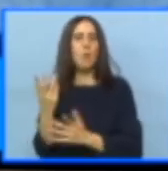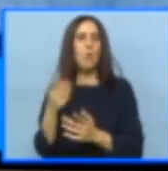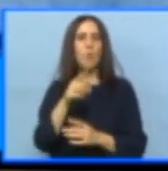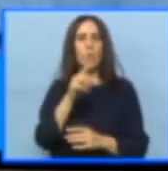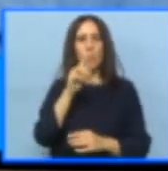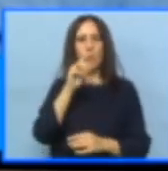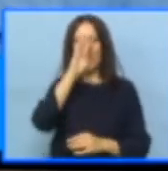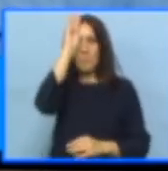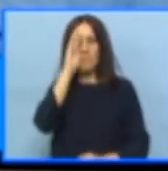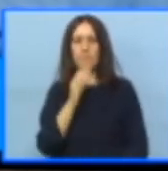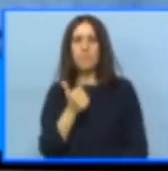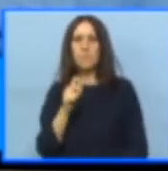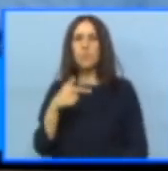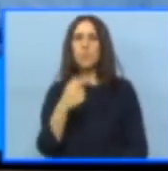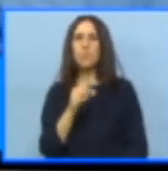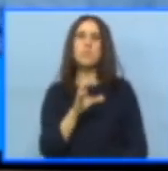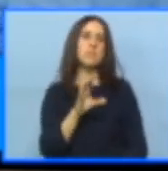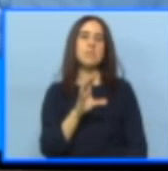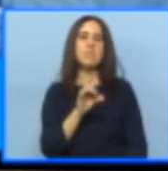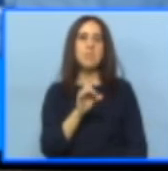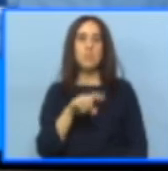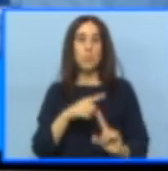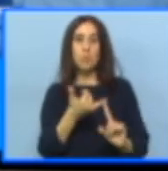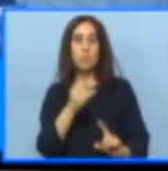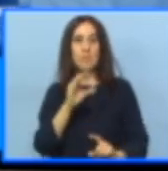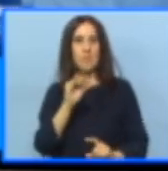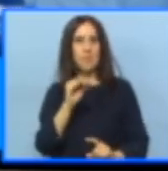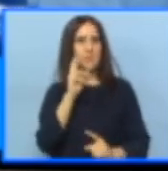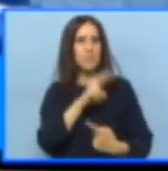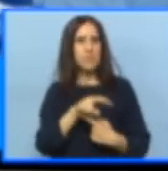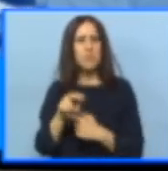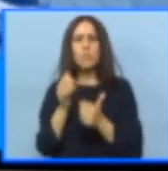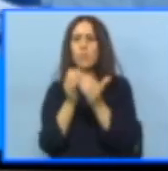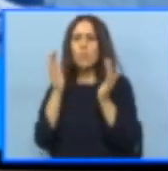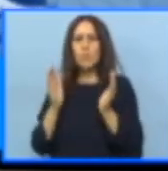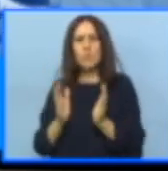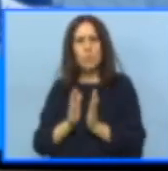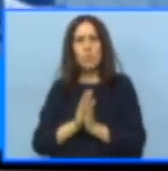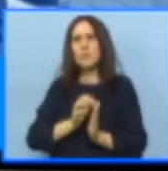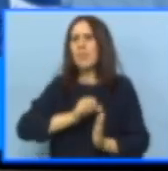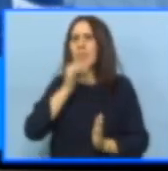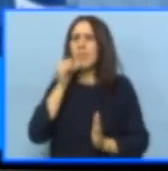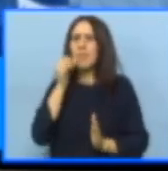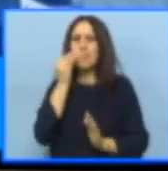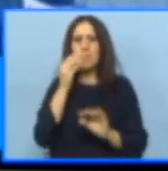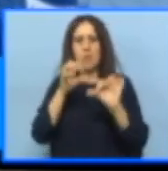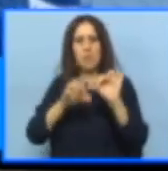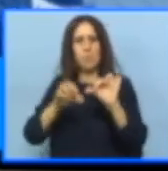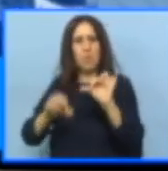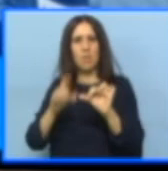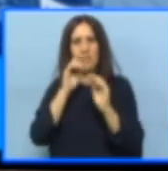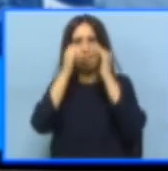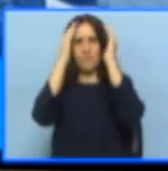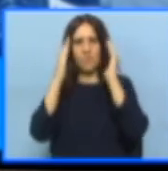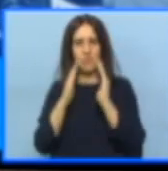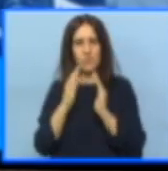em 2010, todos eles procuram, se nós quisermos, aquilo que é a constante atualidade da mensagem da Virgem,